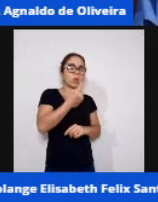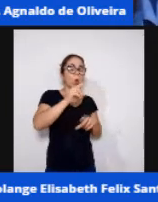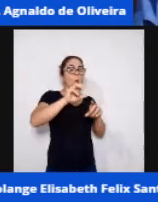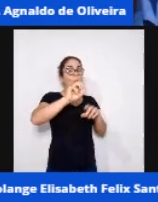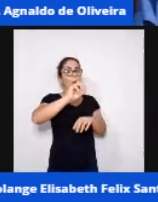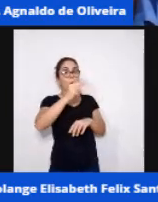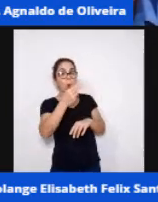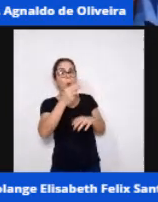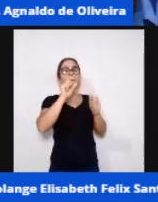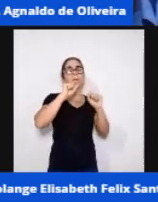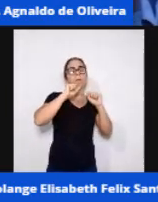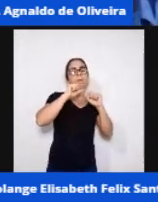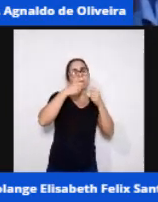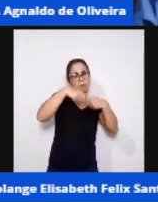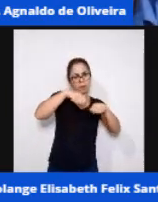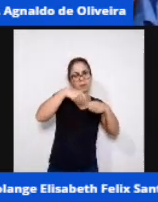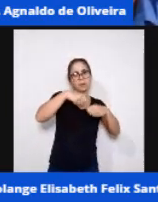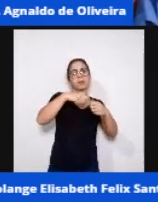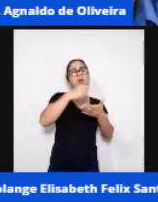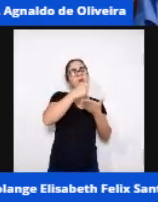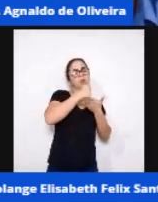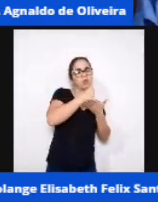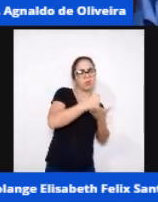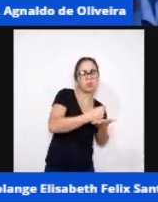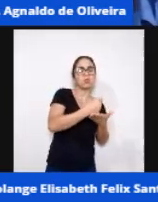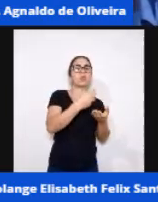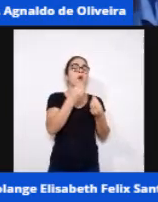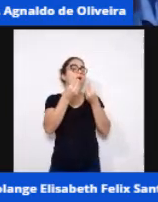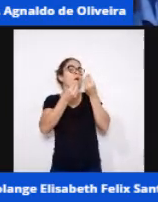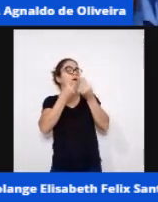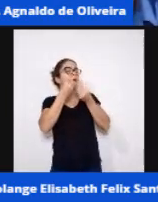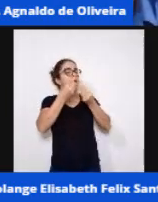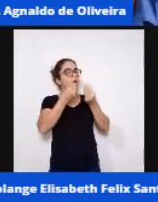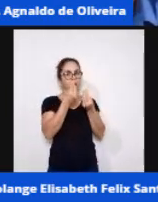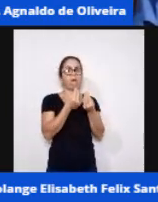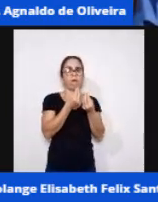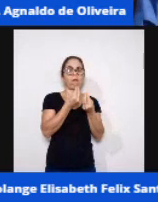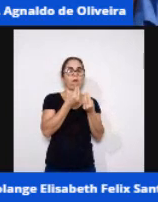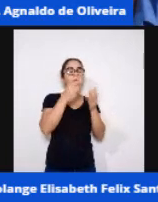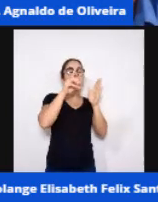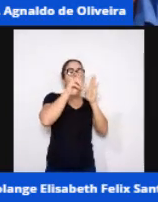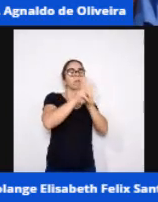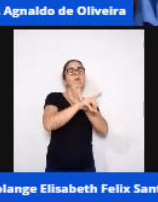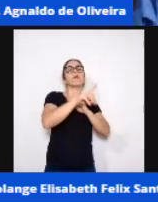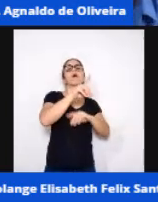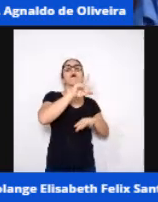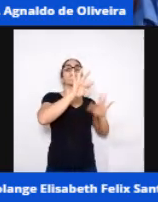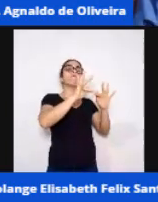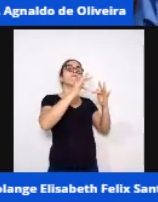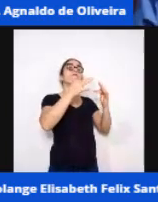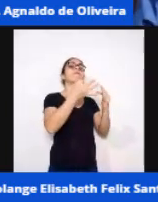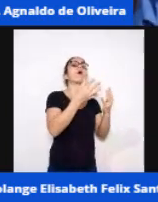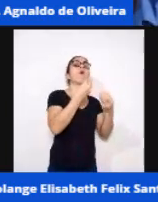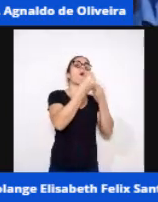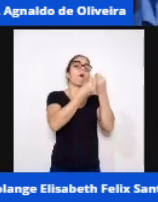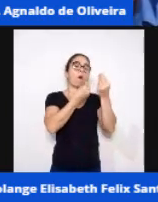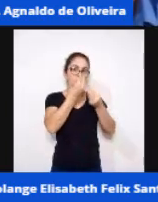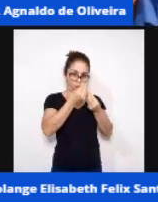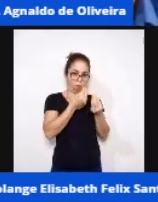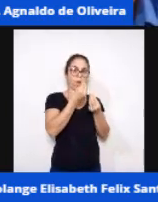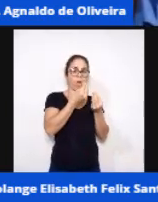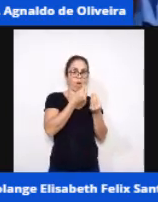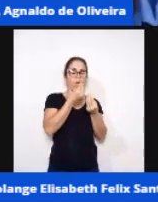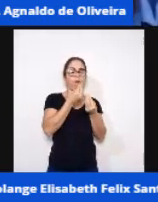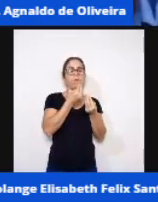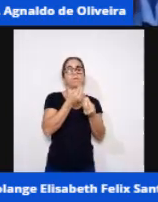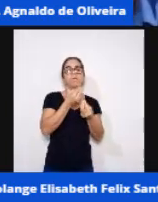resolver minimamente sozinho, ele consegue resolver tudo sozinho. Então você consegue ter aí uns parâmetros para saber como